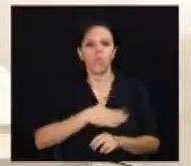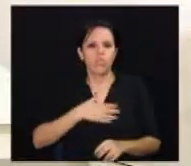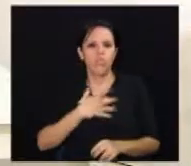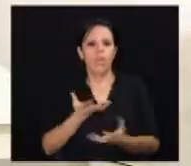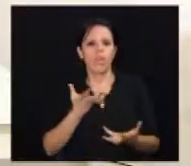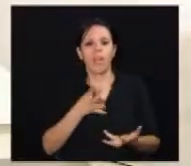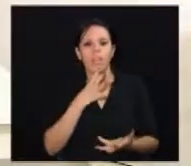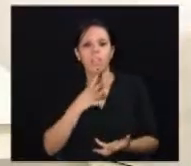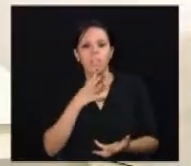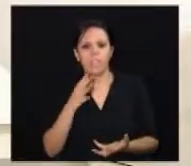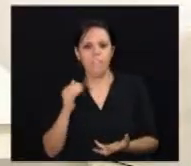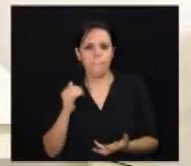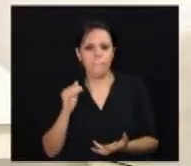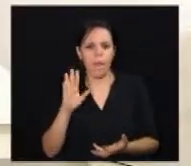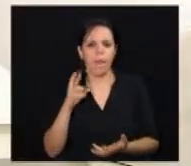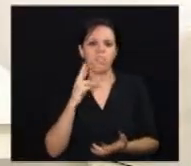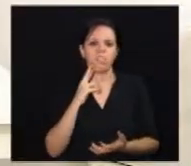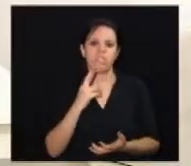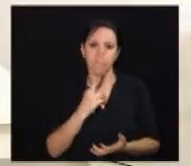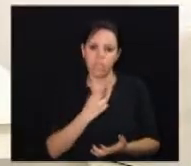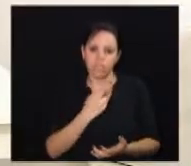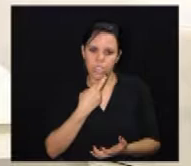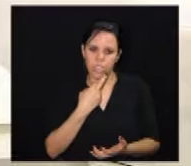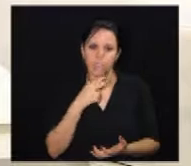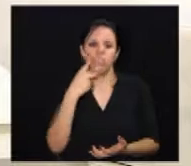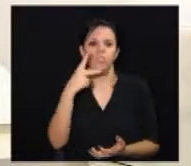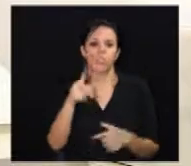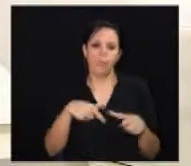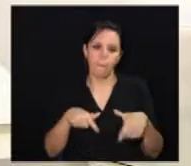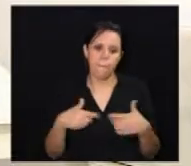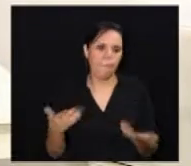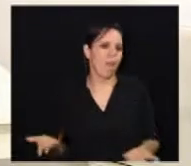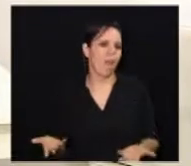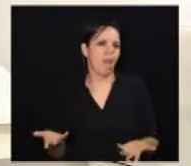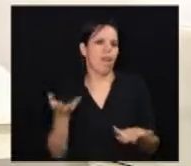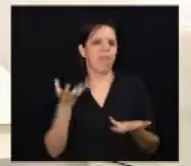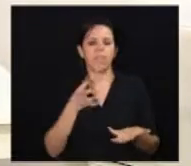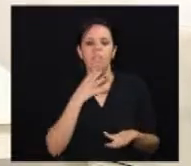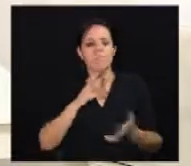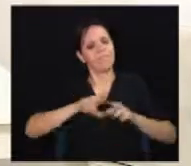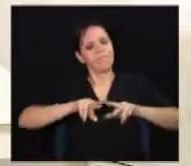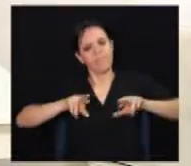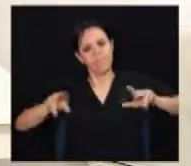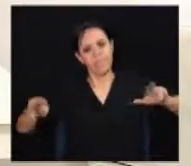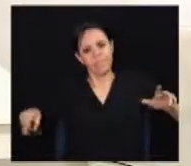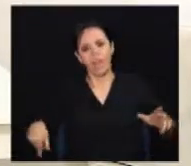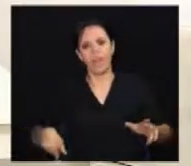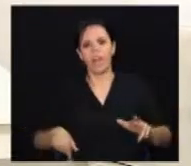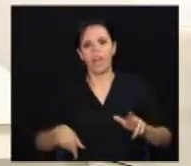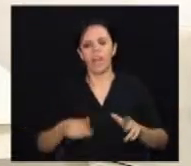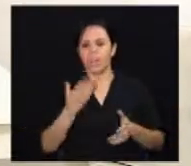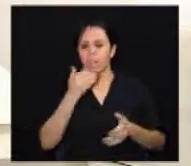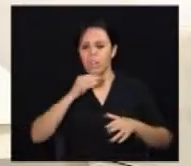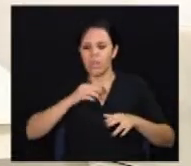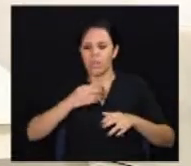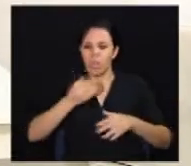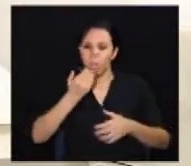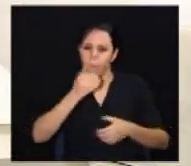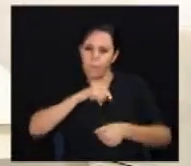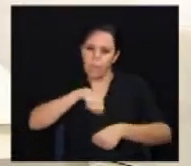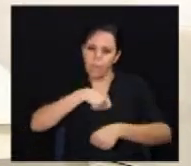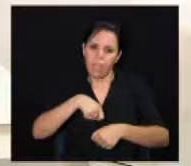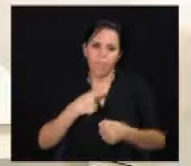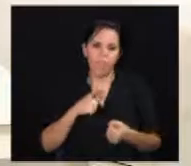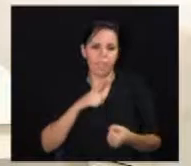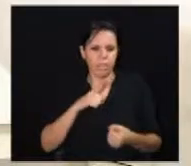pouquinho mais sobre o restaurante, sobre o seu trabalho e conhecer outras receitas, né? Quais são os canais aí? Tem